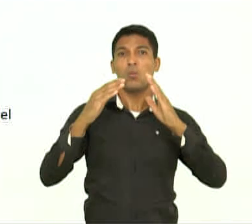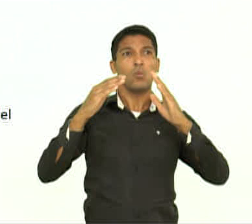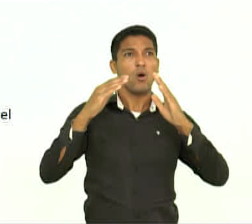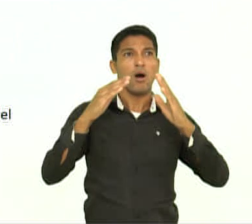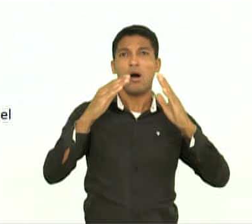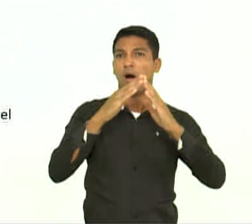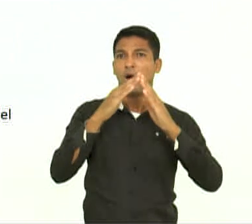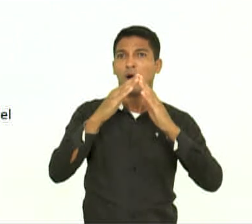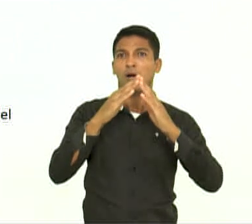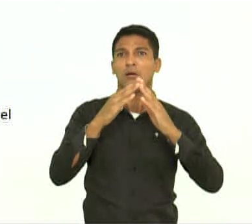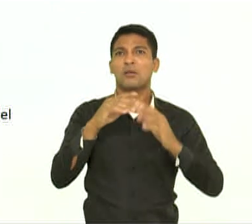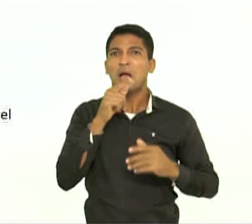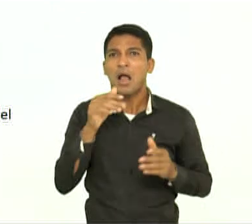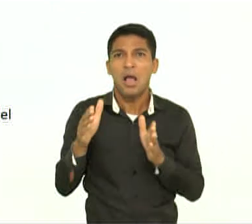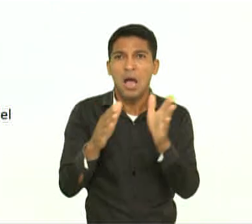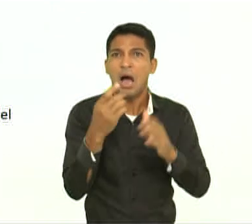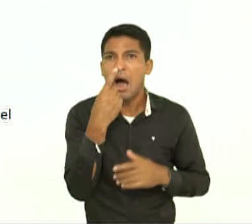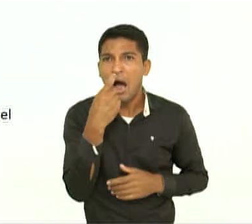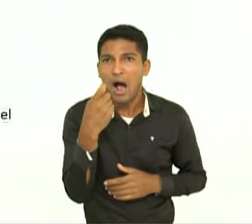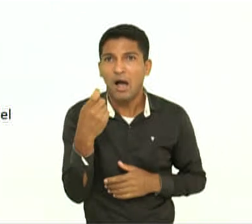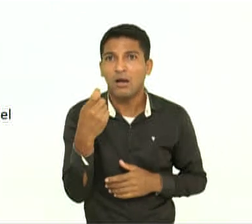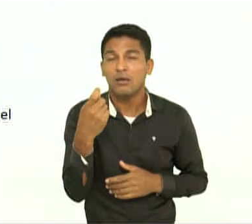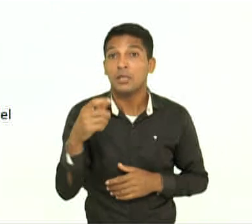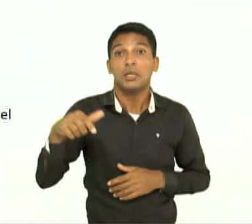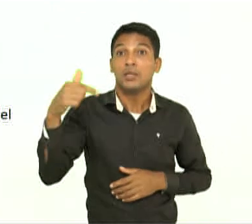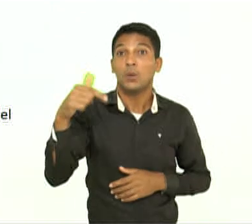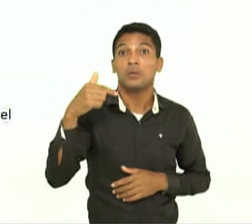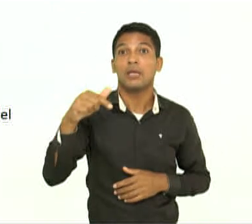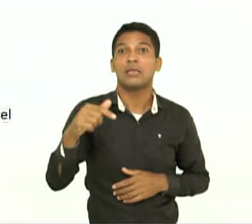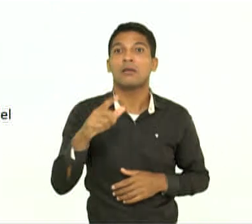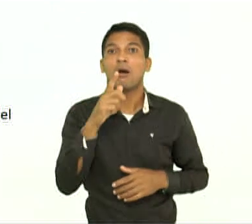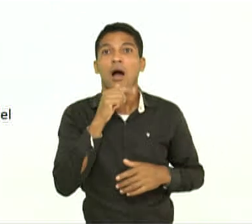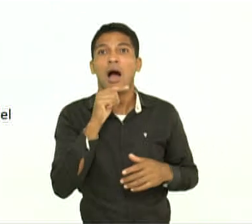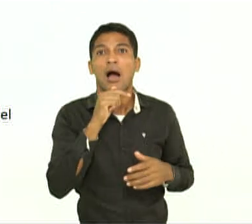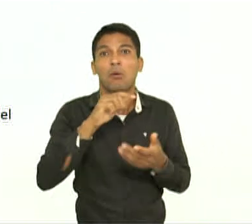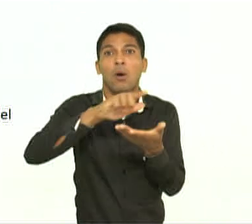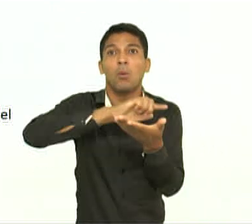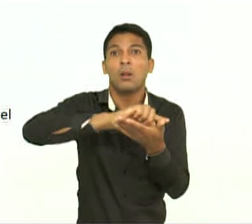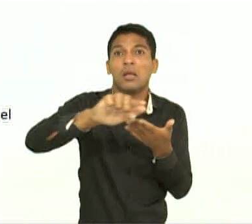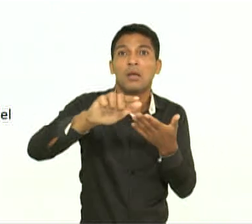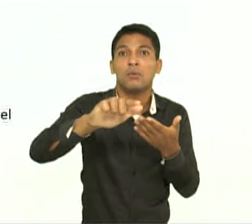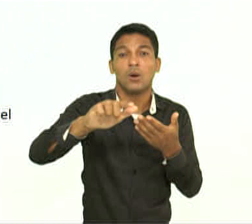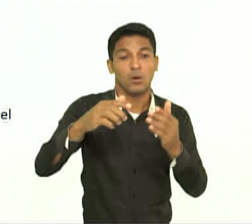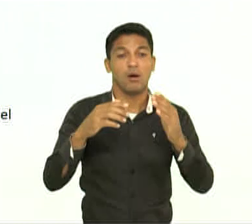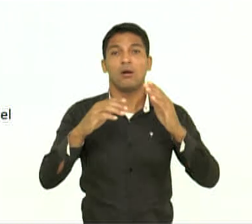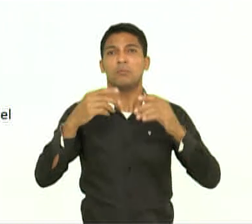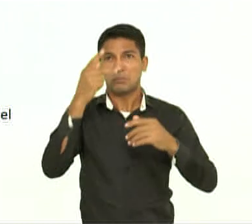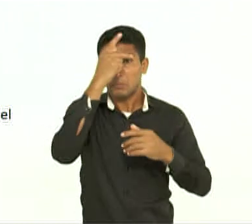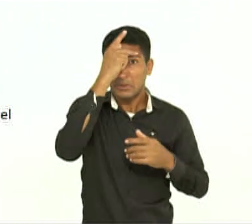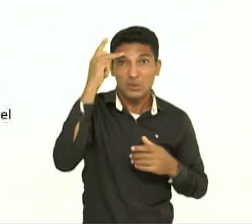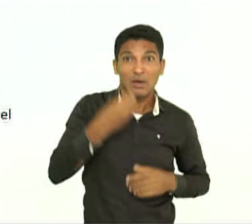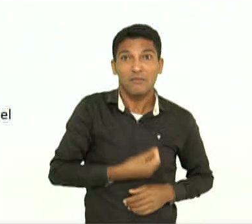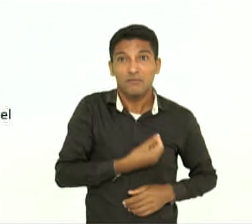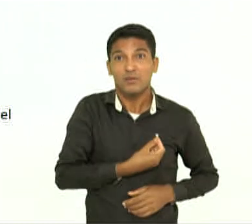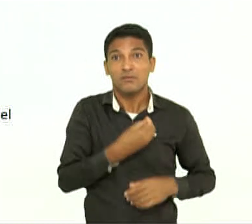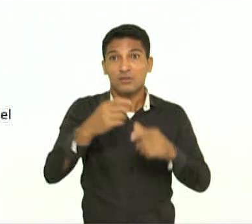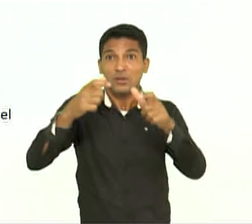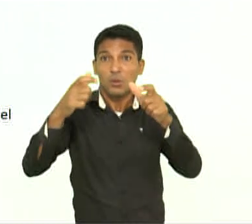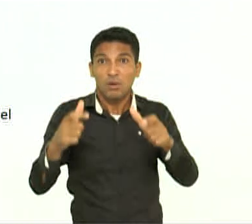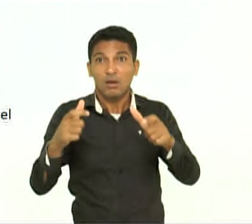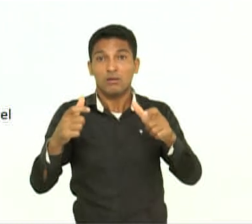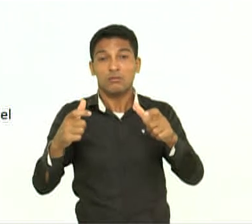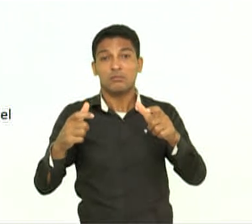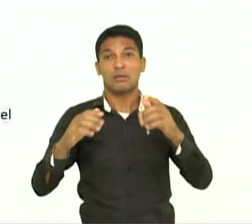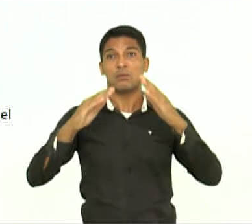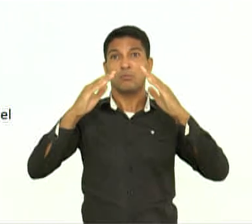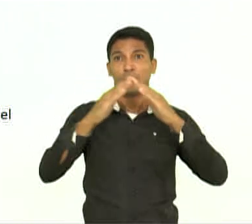imagem, aliás, te mostra um pouco disso. Ainda existe isso muito acontecendo. Provavelmente na sua realidade, na sua cidade, no bairro que você